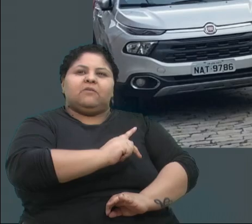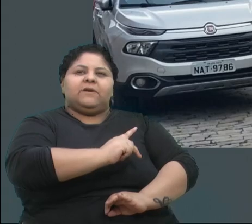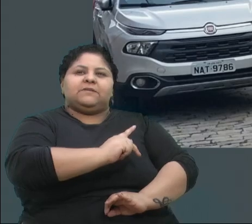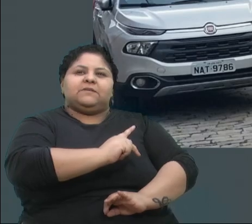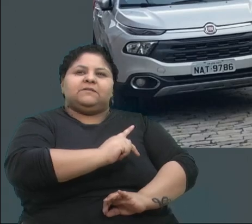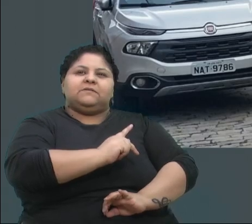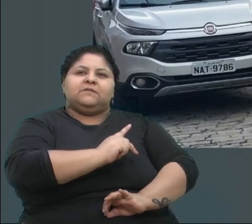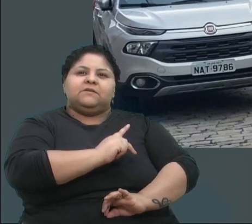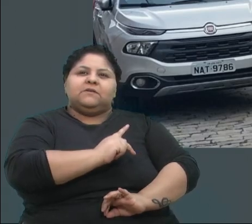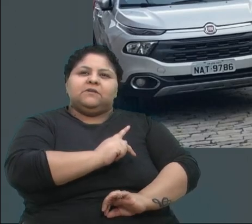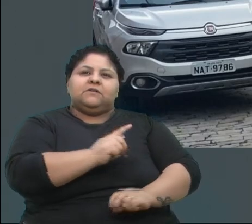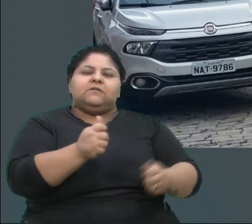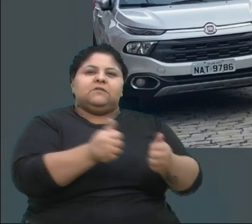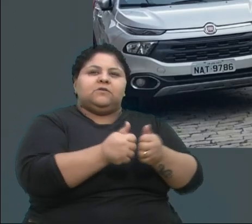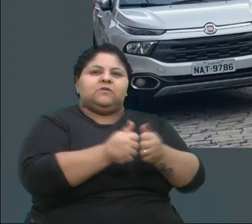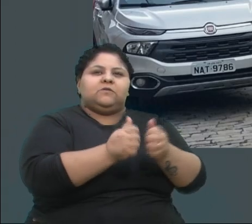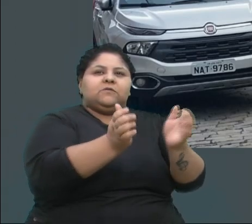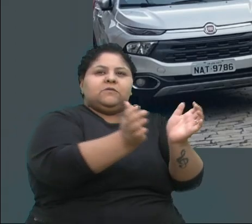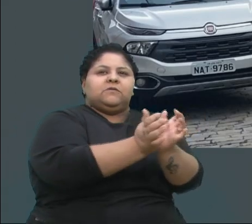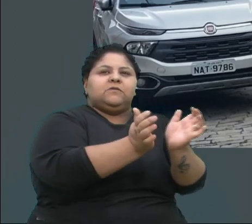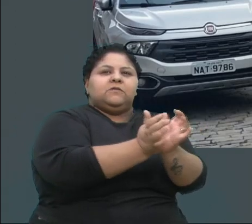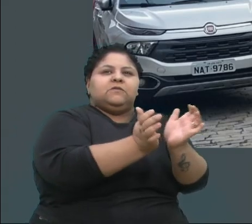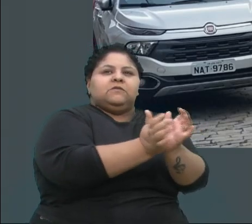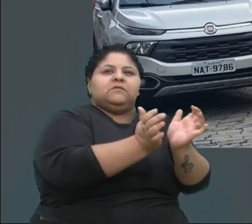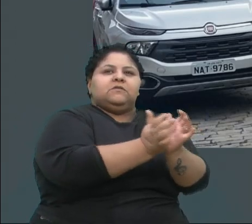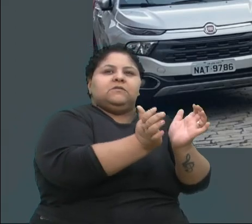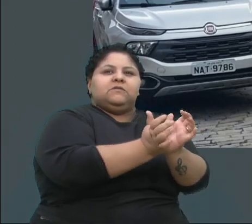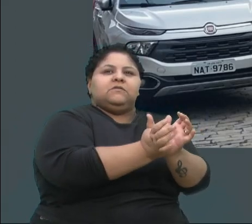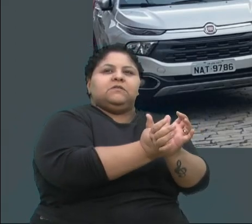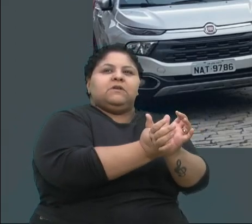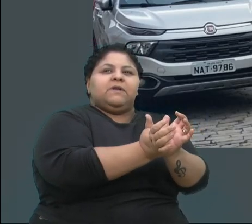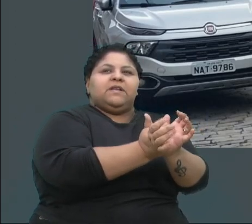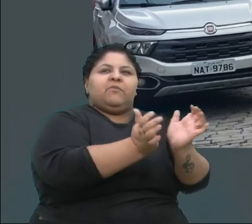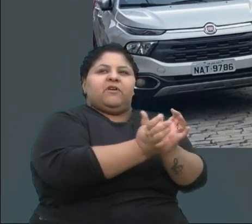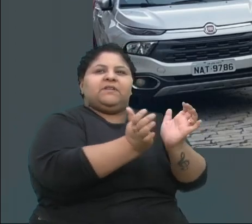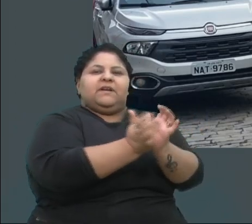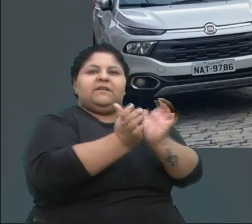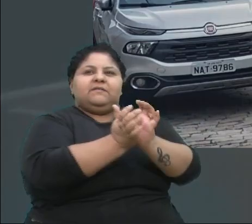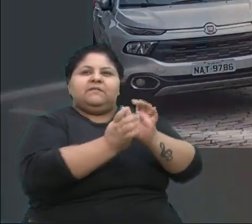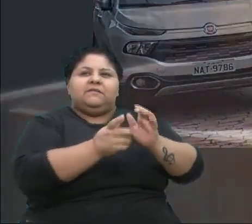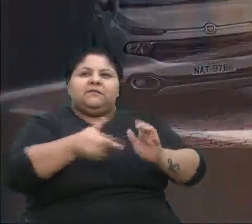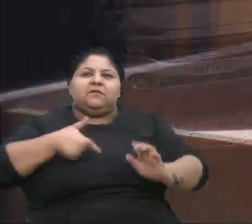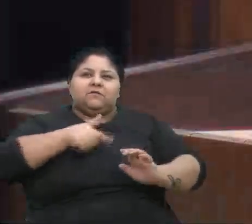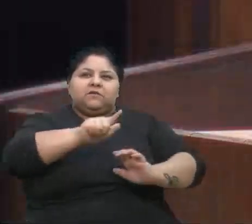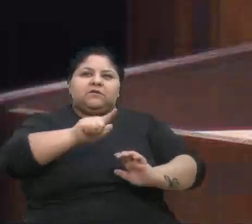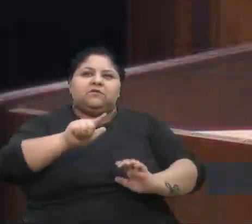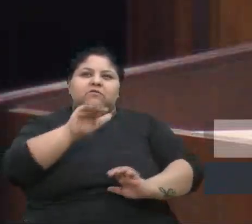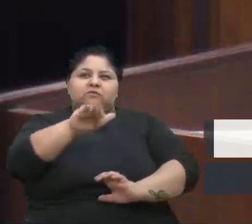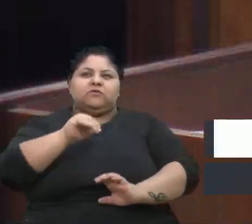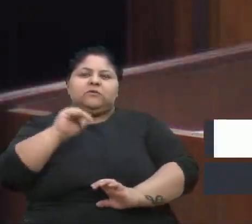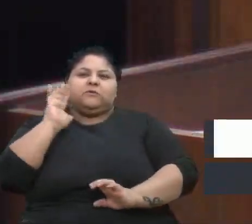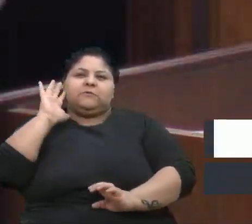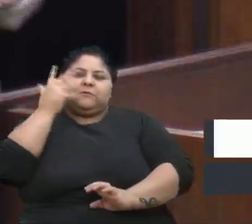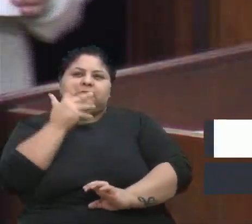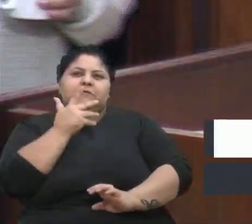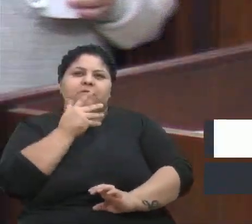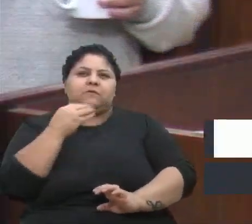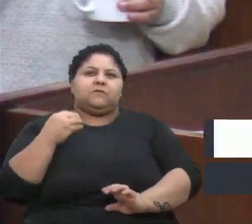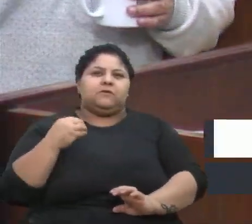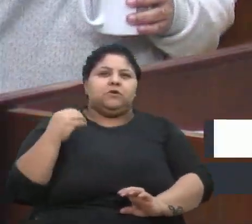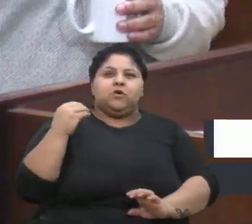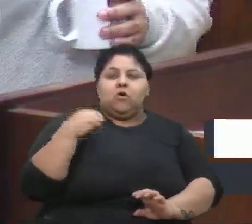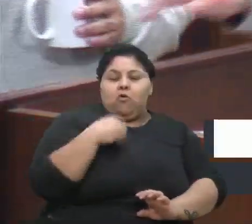em parceria, em equipe, a gente conseguiu ir atrás, e está aí a solução, uma médica de